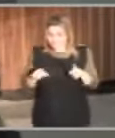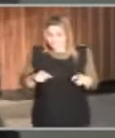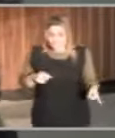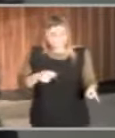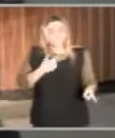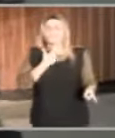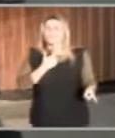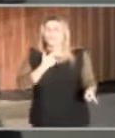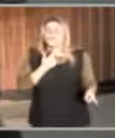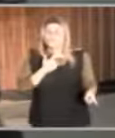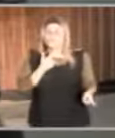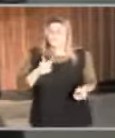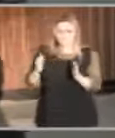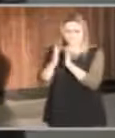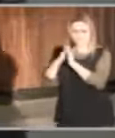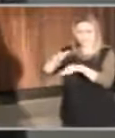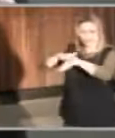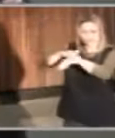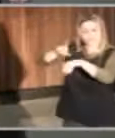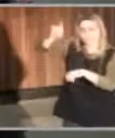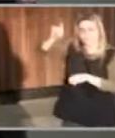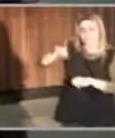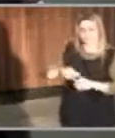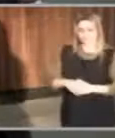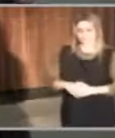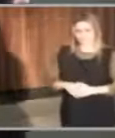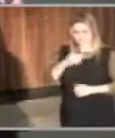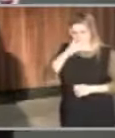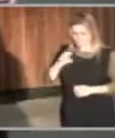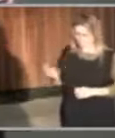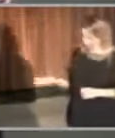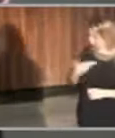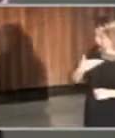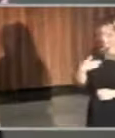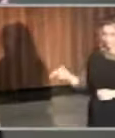ele estava apaixonado com uma paixão até maior do que a minha